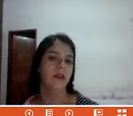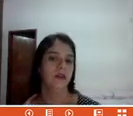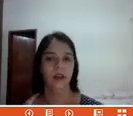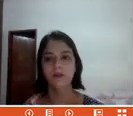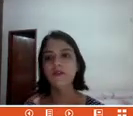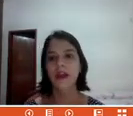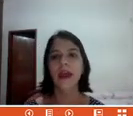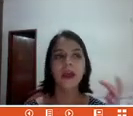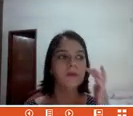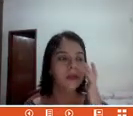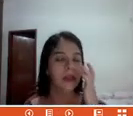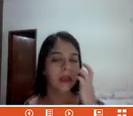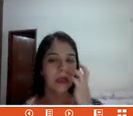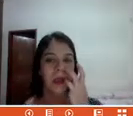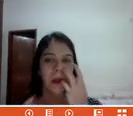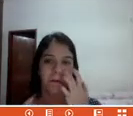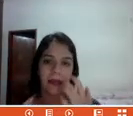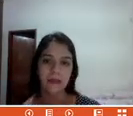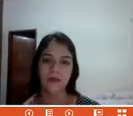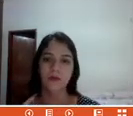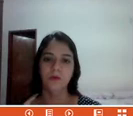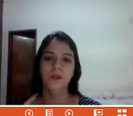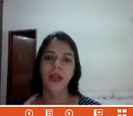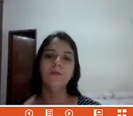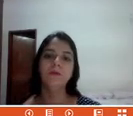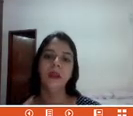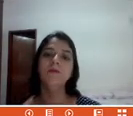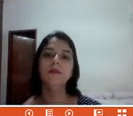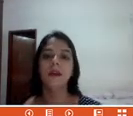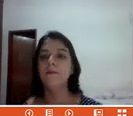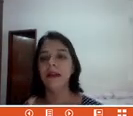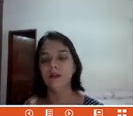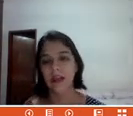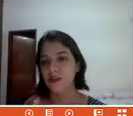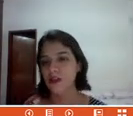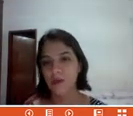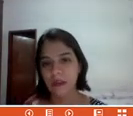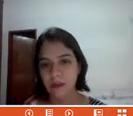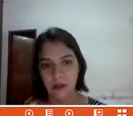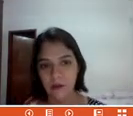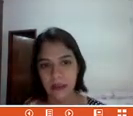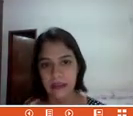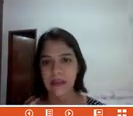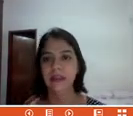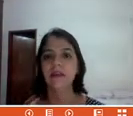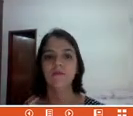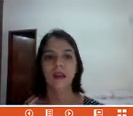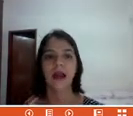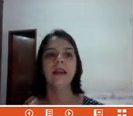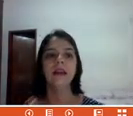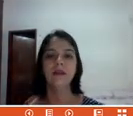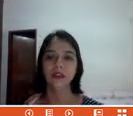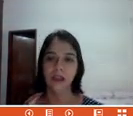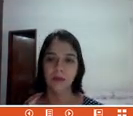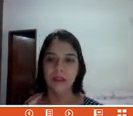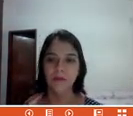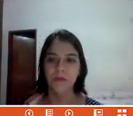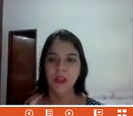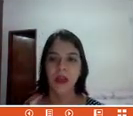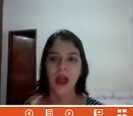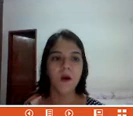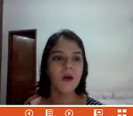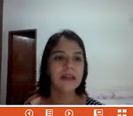que tem os verbos, mas tempos verbais e os artigos não existem, tá? Na língua de